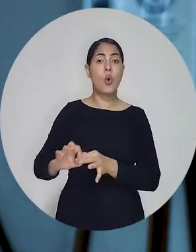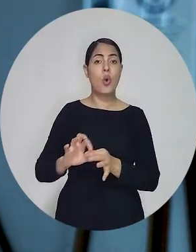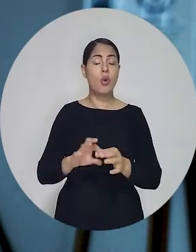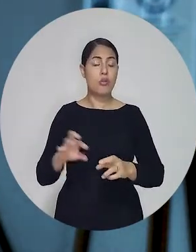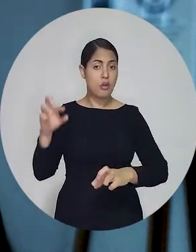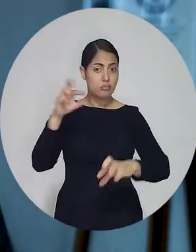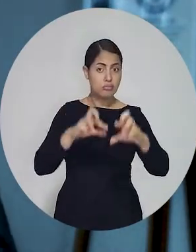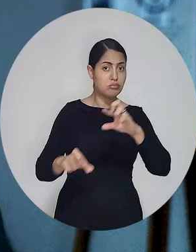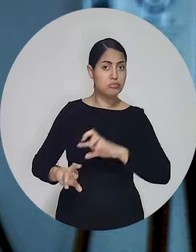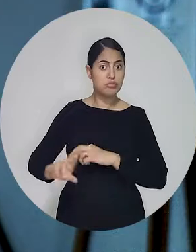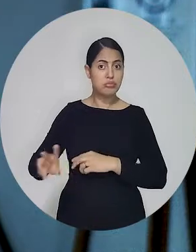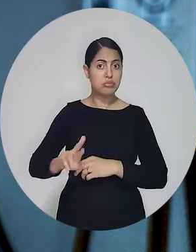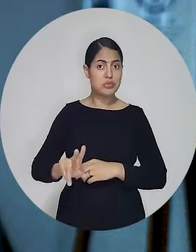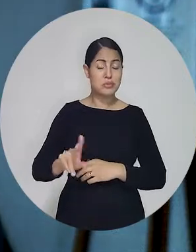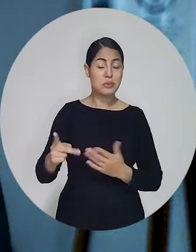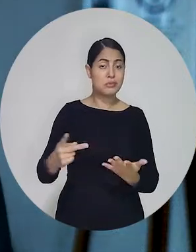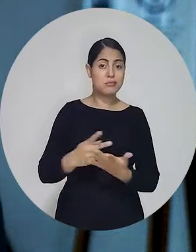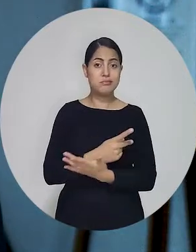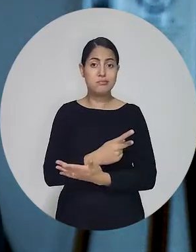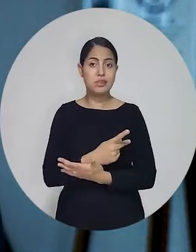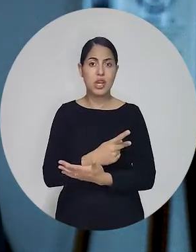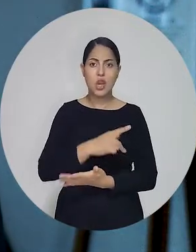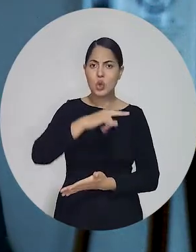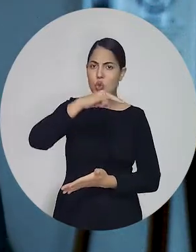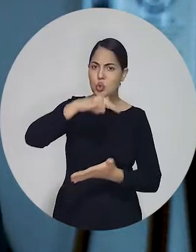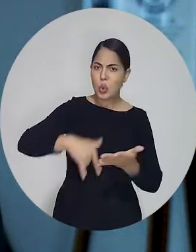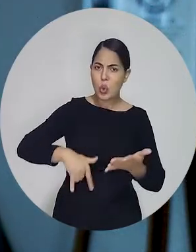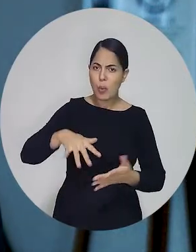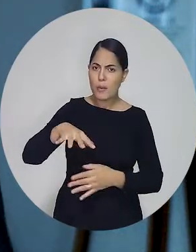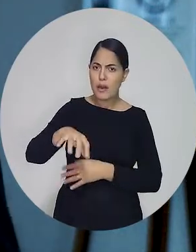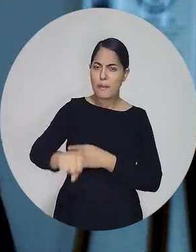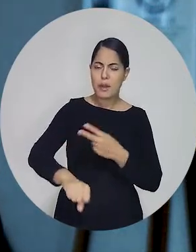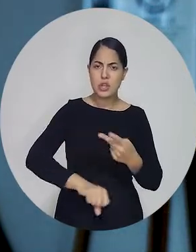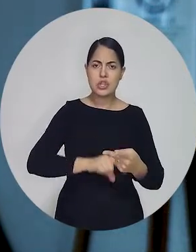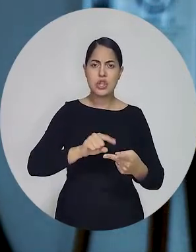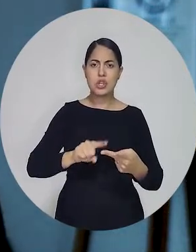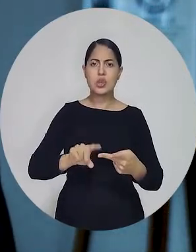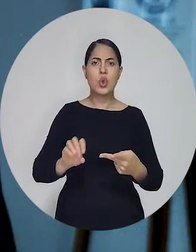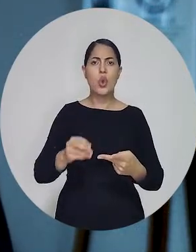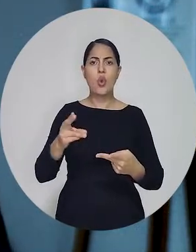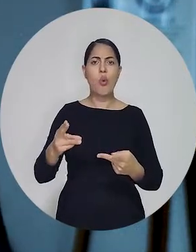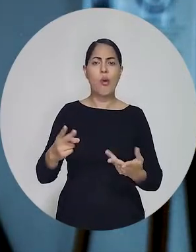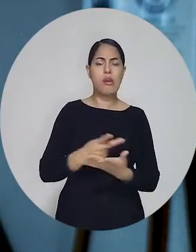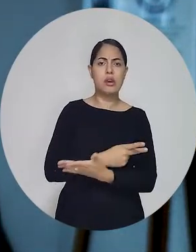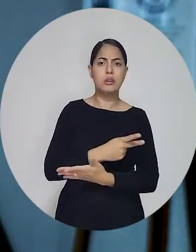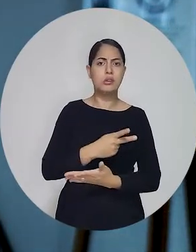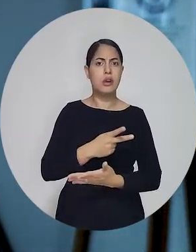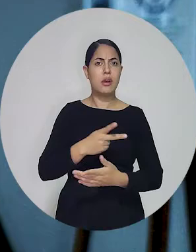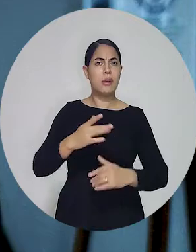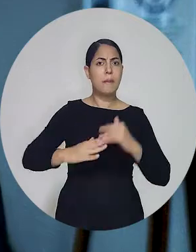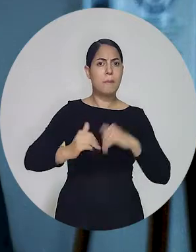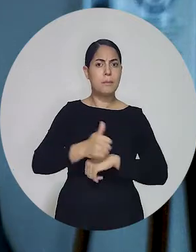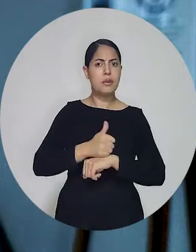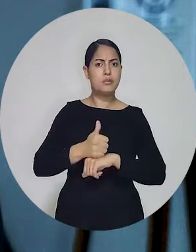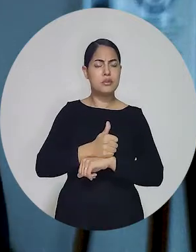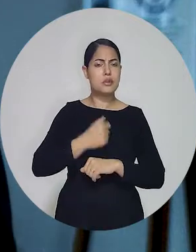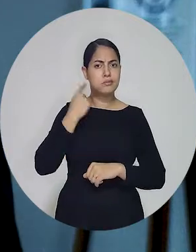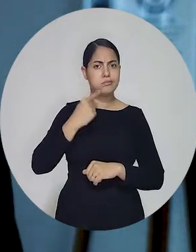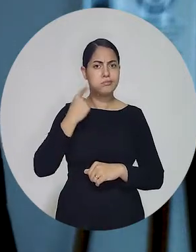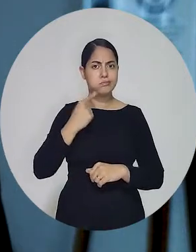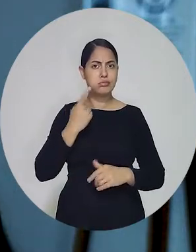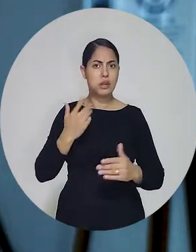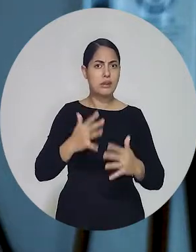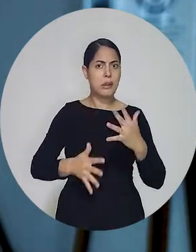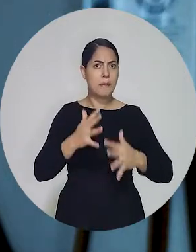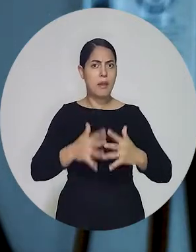mas principalmente aqueles constituintes que não estavam sendo objeto de investigação e que outrora, muitas vezes, tinham seus documentos apreendidos